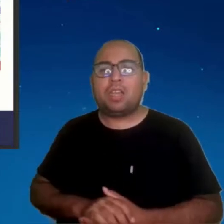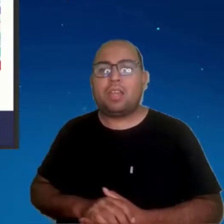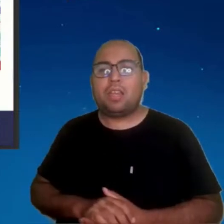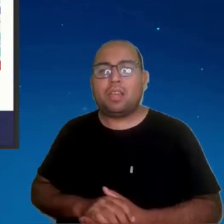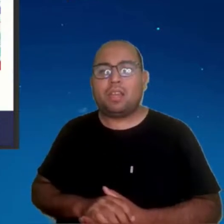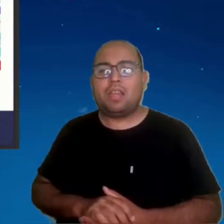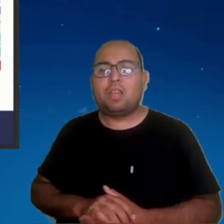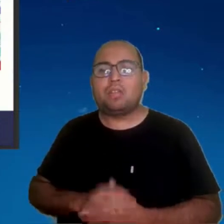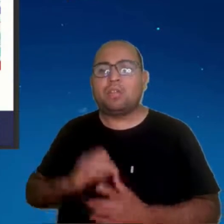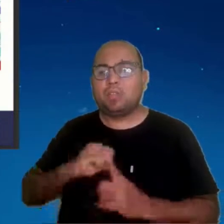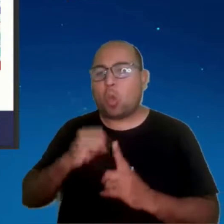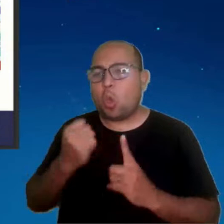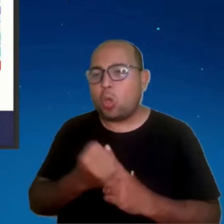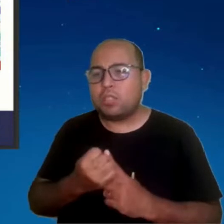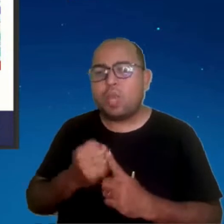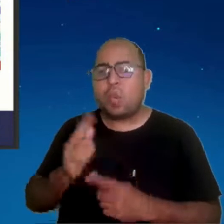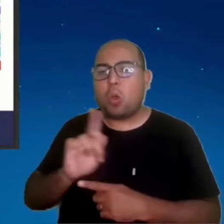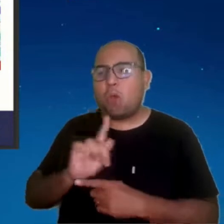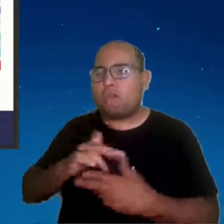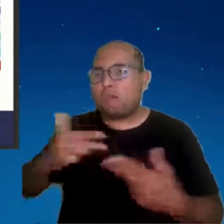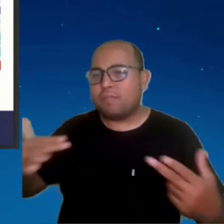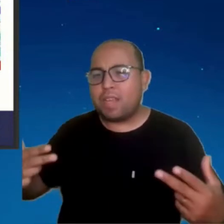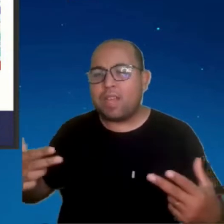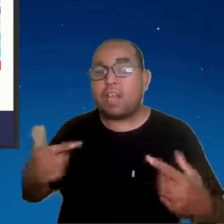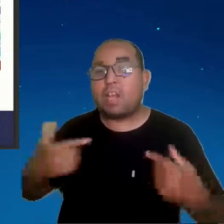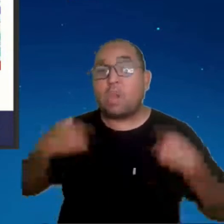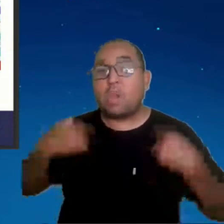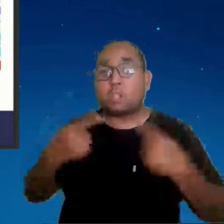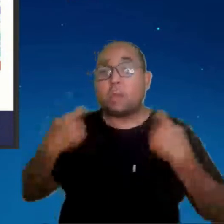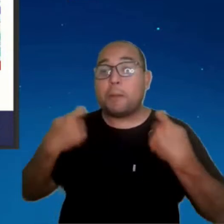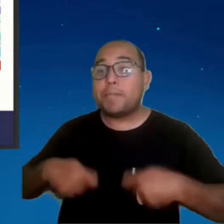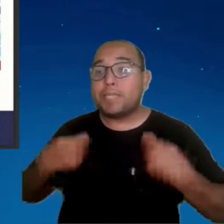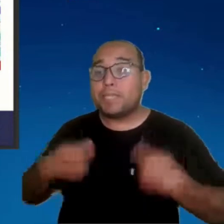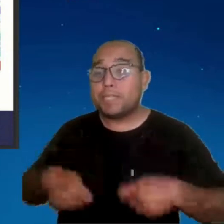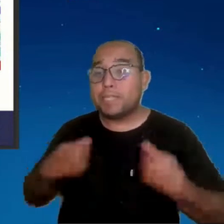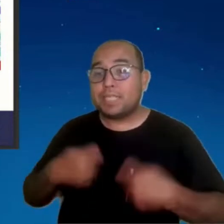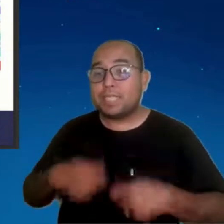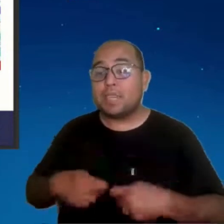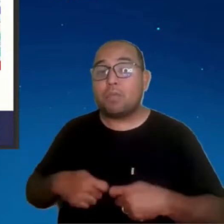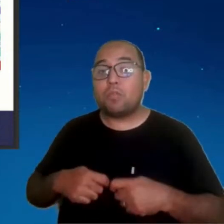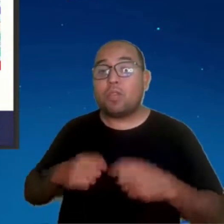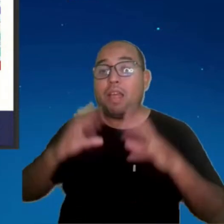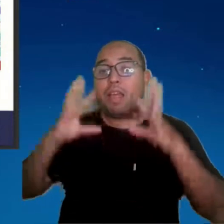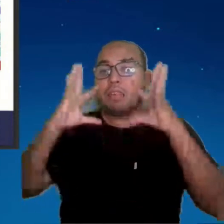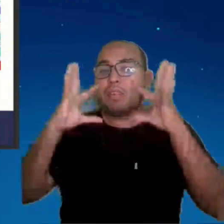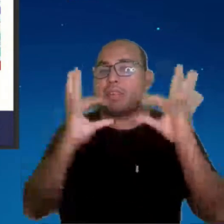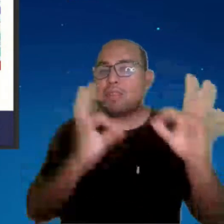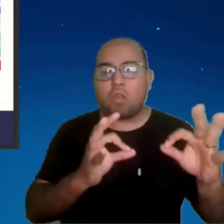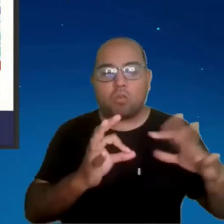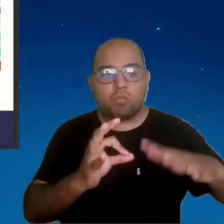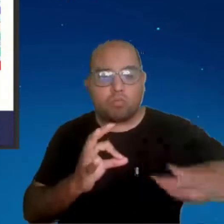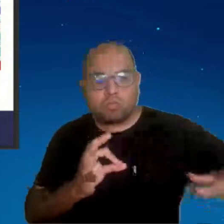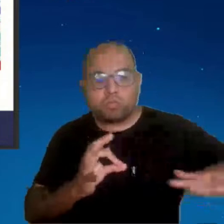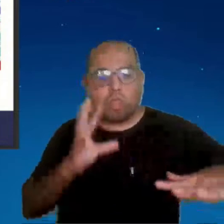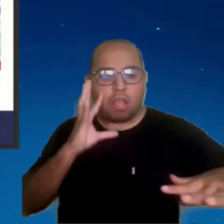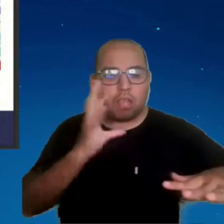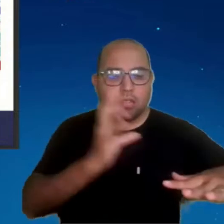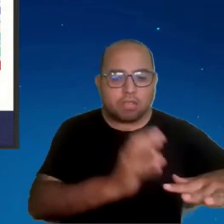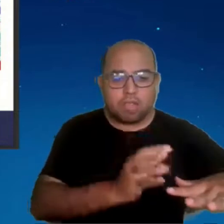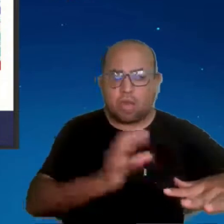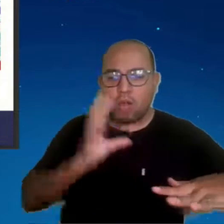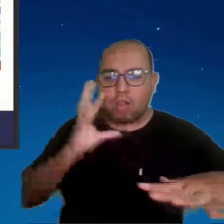é Social e Governance, nós precisamos escutar os ambientes.